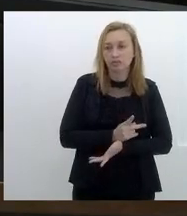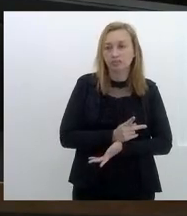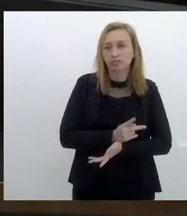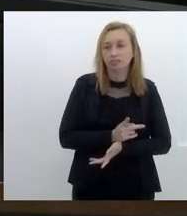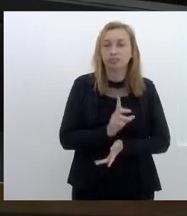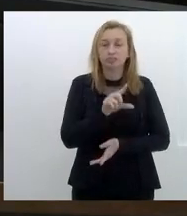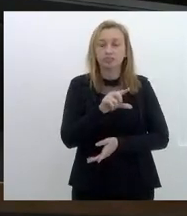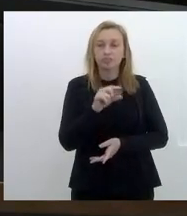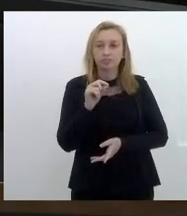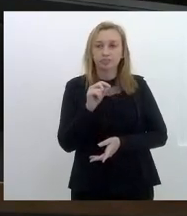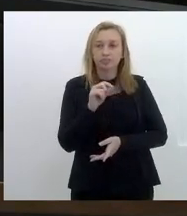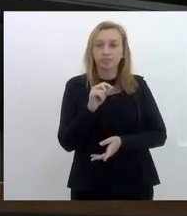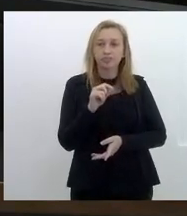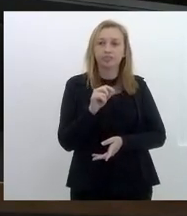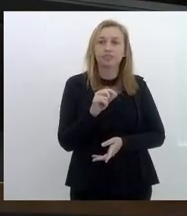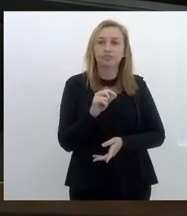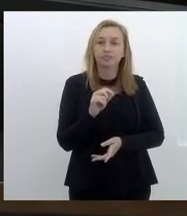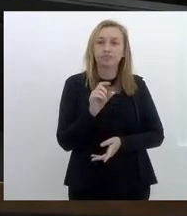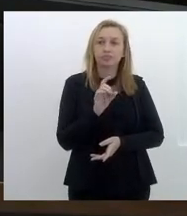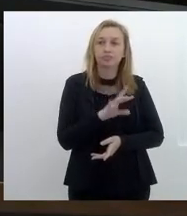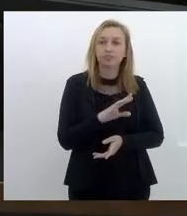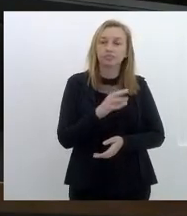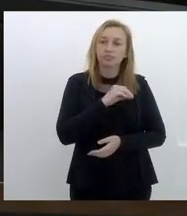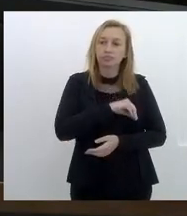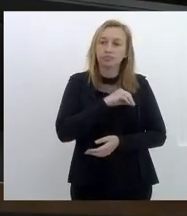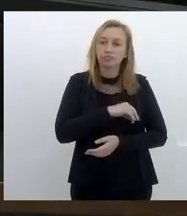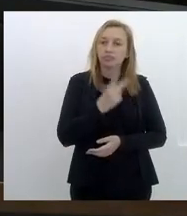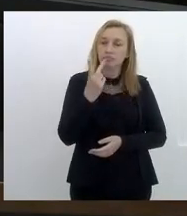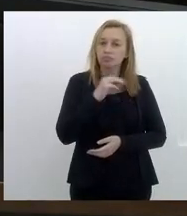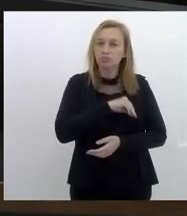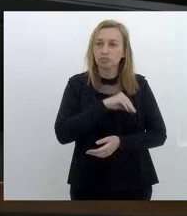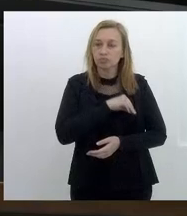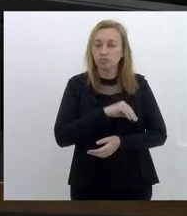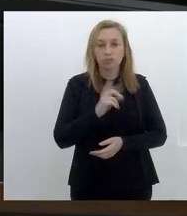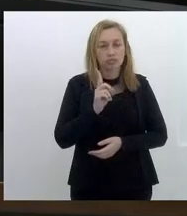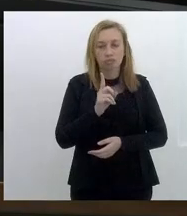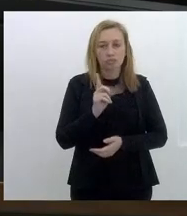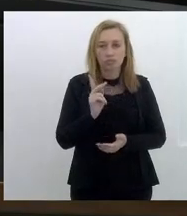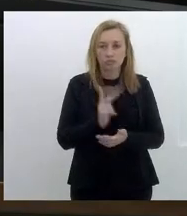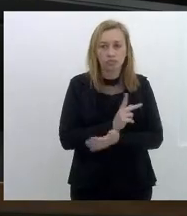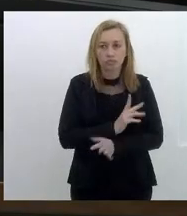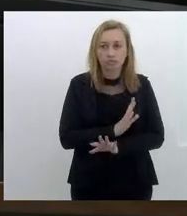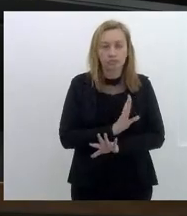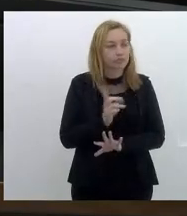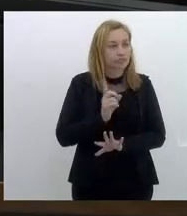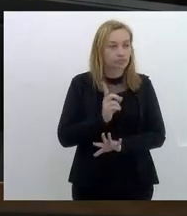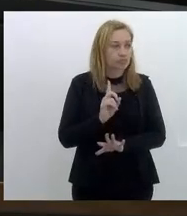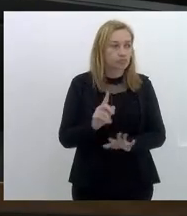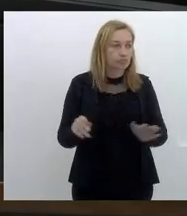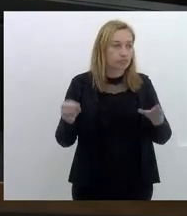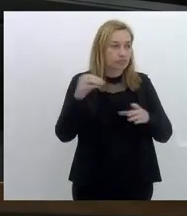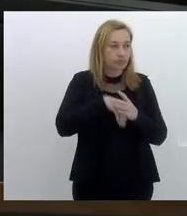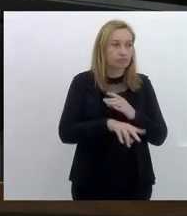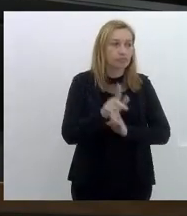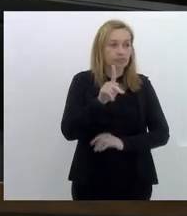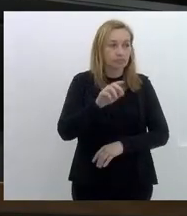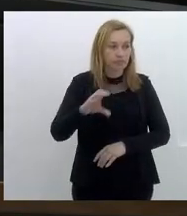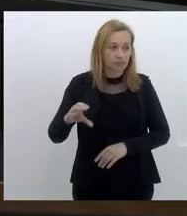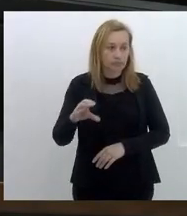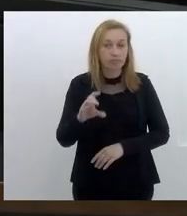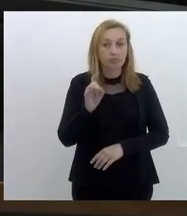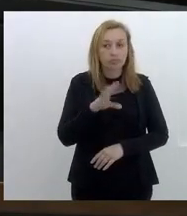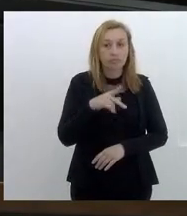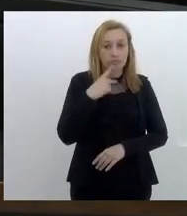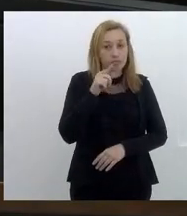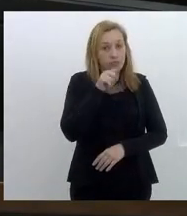seja definido isentar só sobre um salário dos salários que não é o caso não tá a APEC tá tá